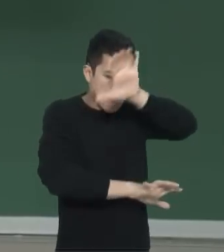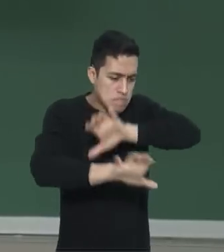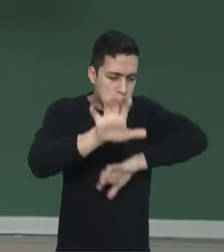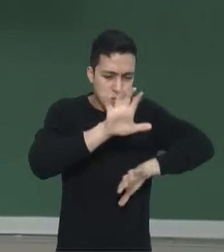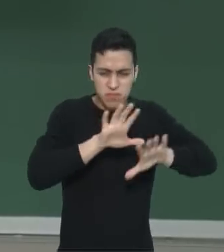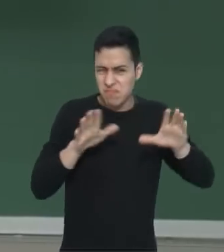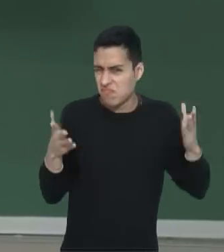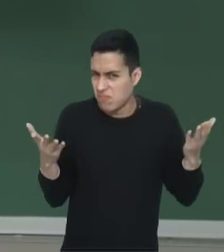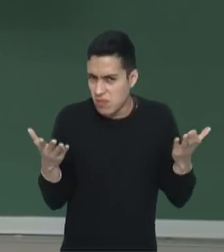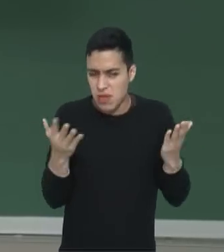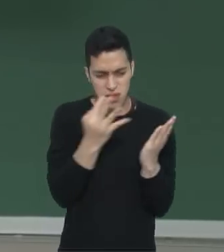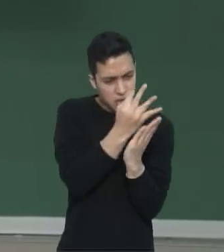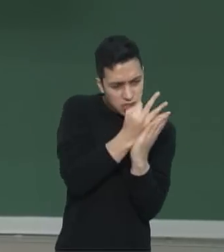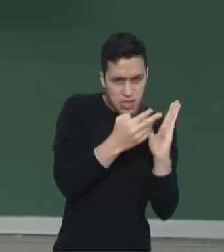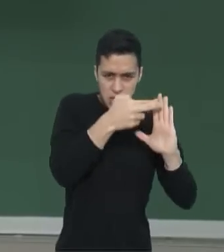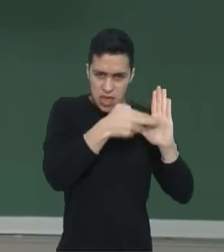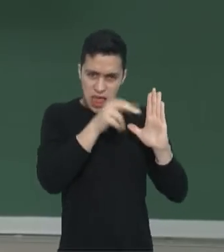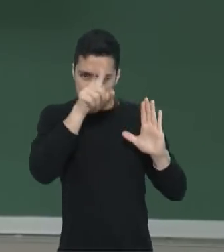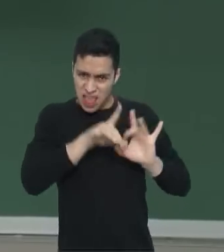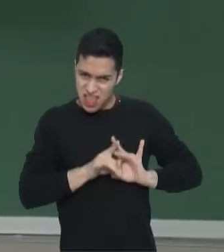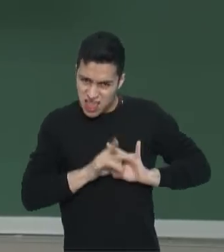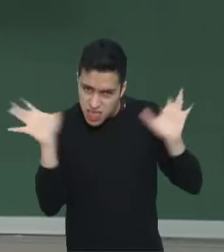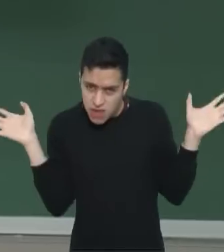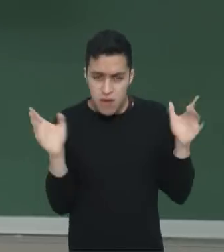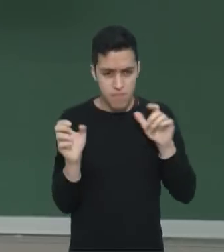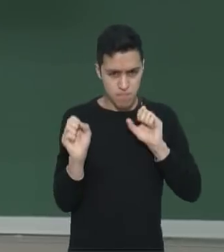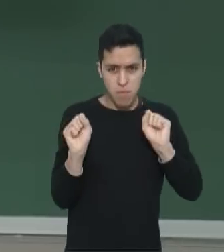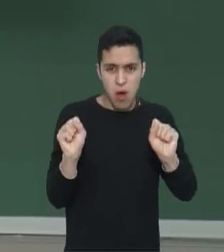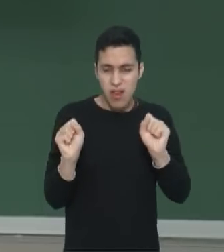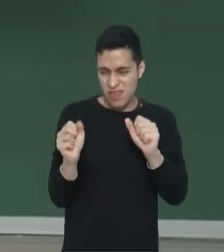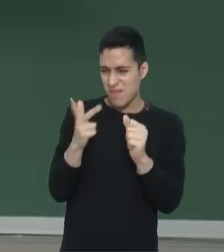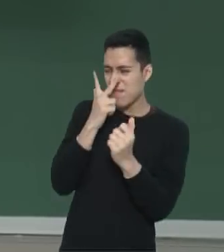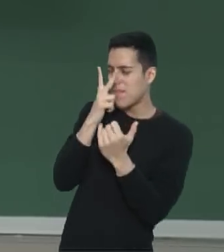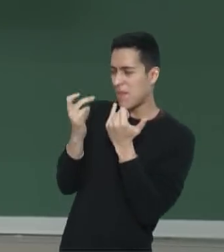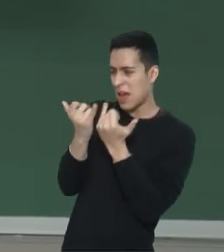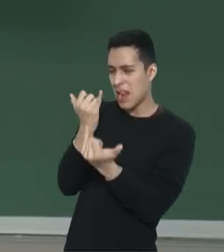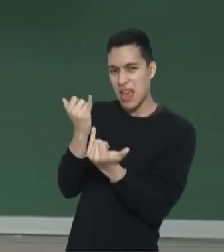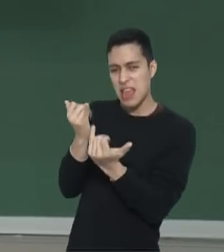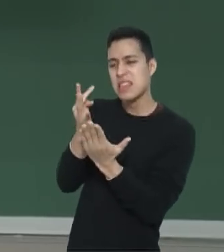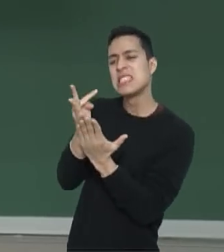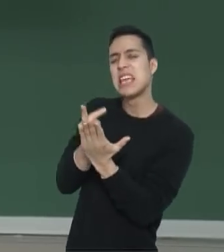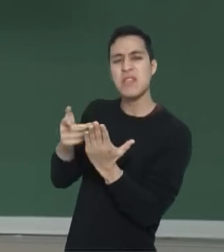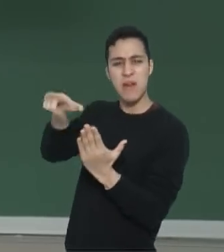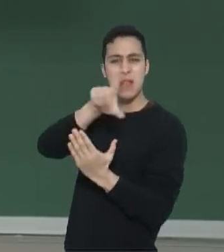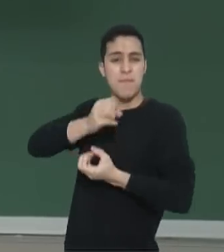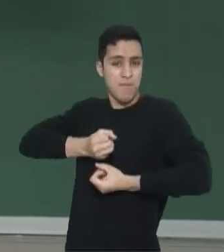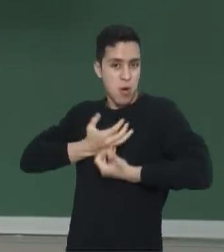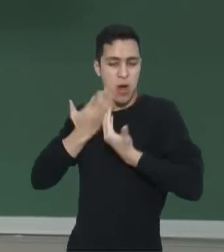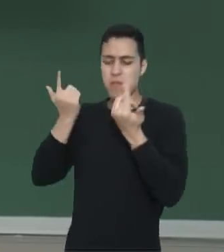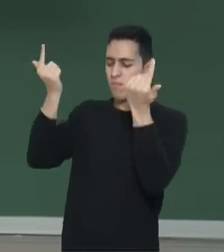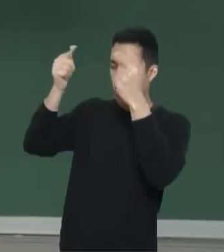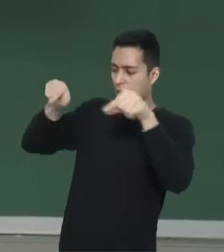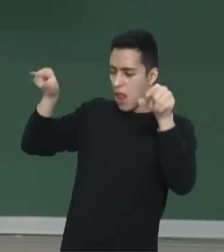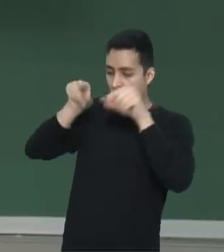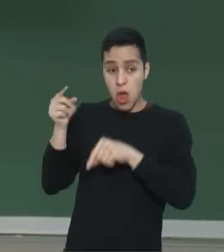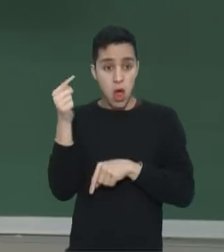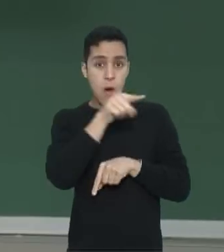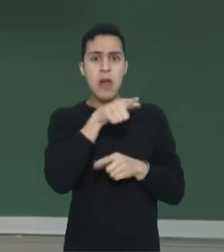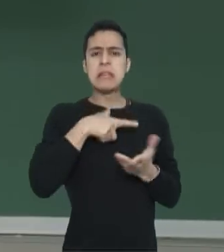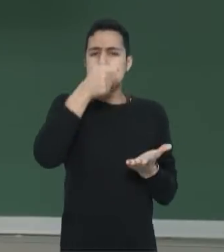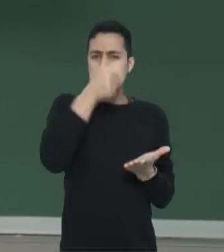normativo, ele é livre? Eu posso fazer em versos igual o poema que nós vimos? Ou não? Ele exige